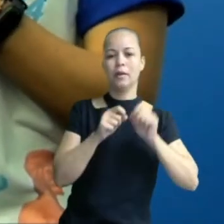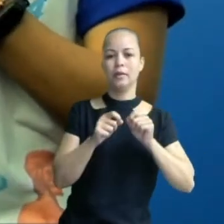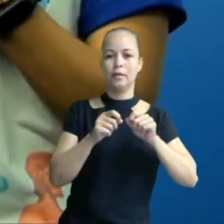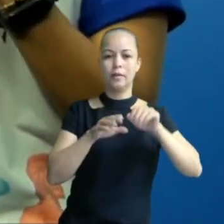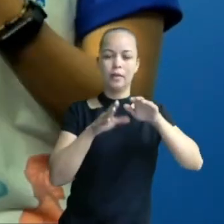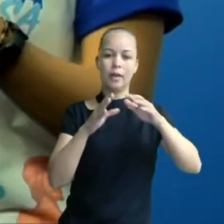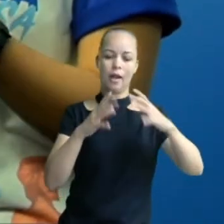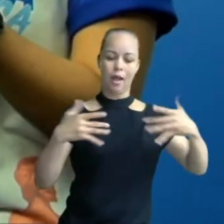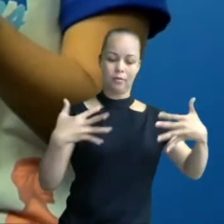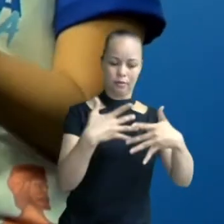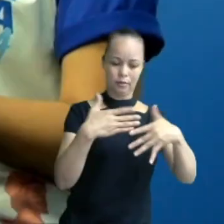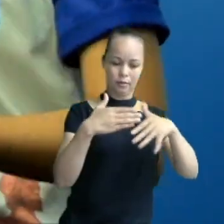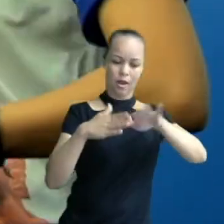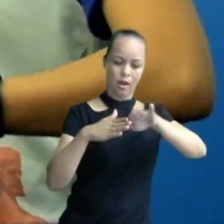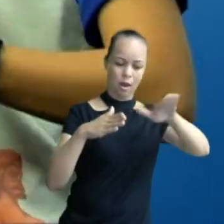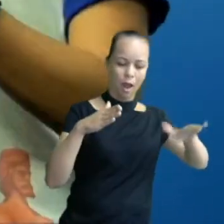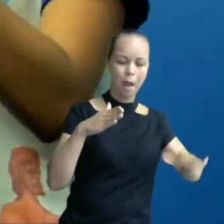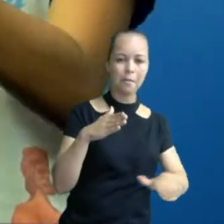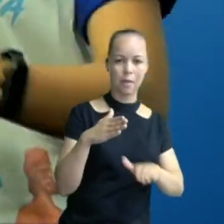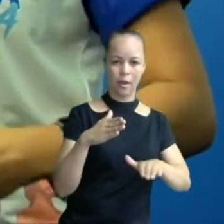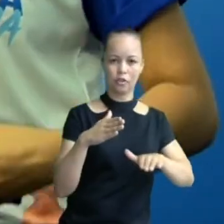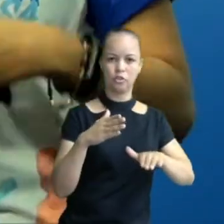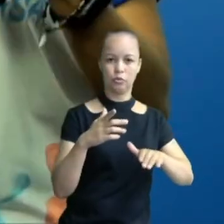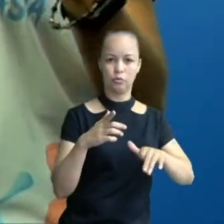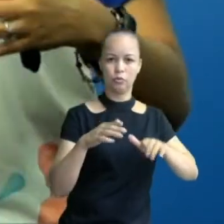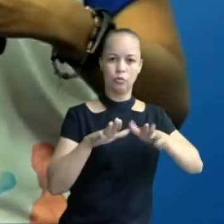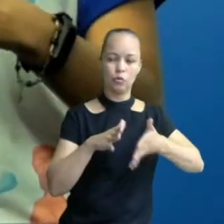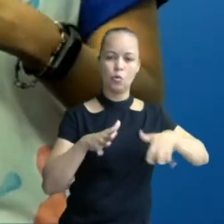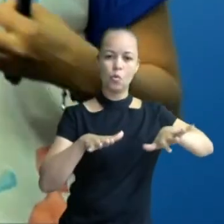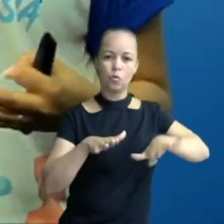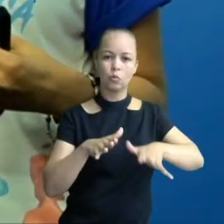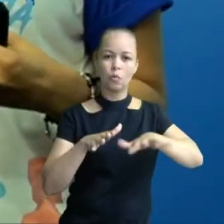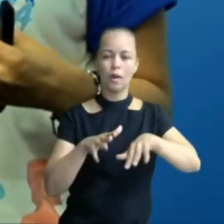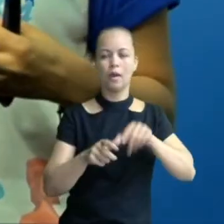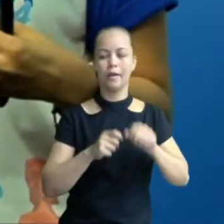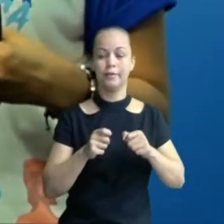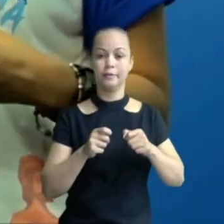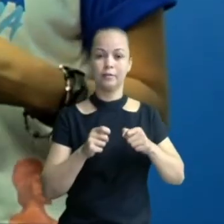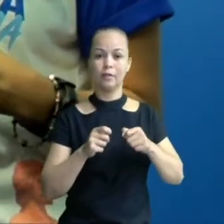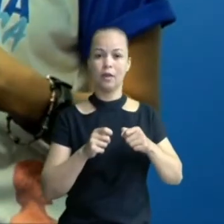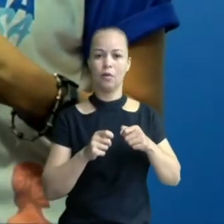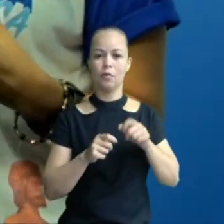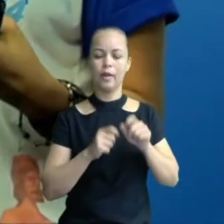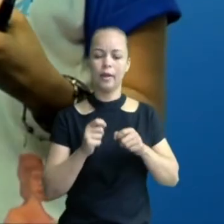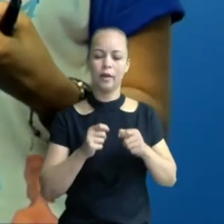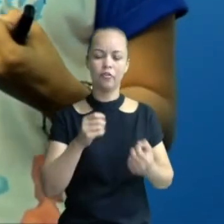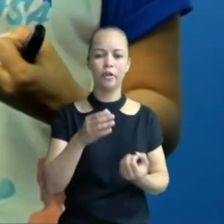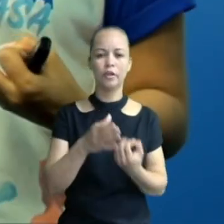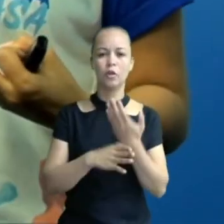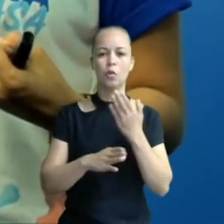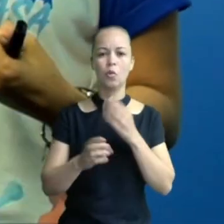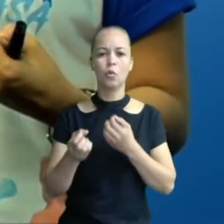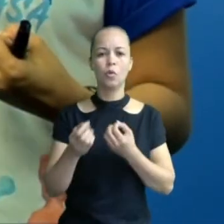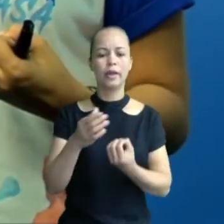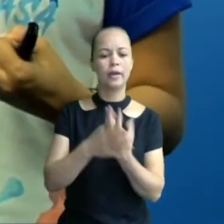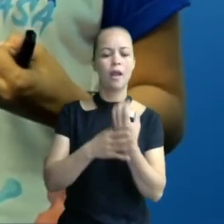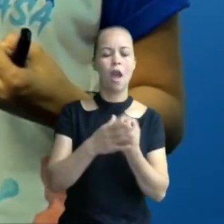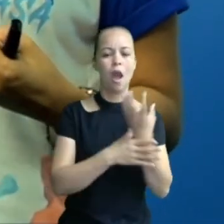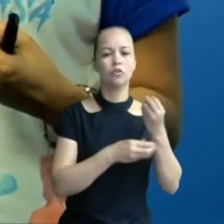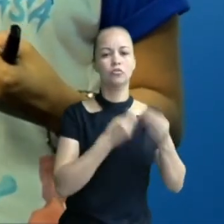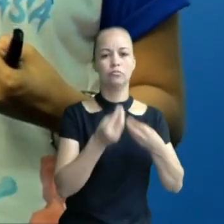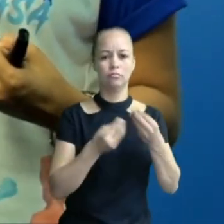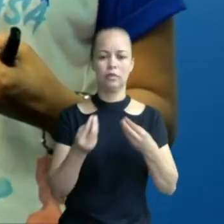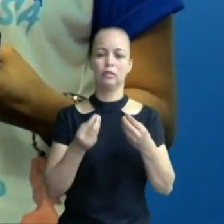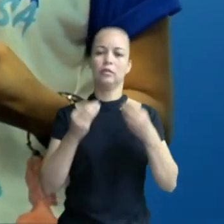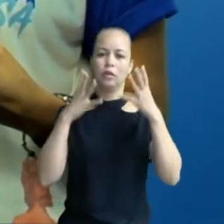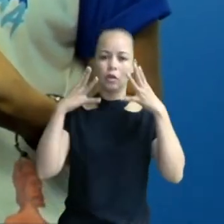do mar. Então, eles já tinham essa experiência de construir, para não alagar. Então, ele foi muito bem construído. Os holandeses